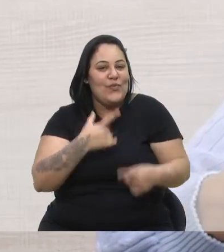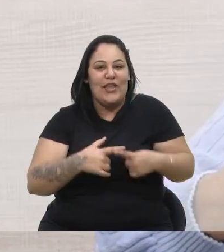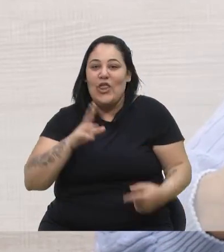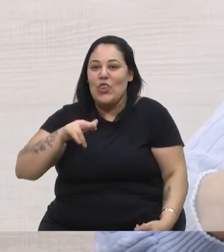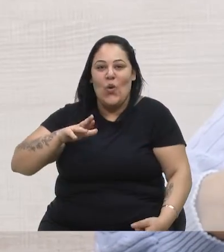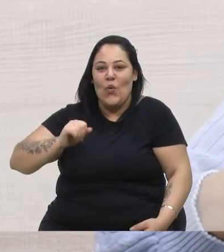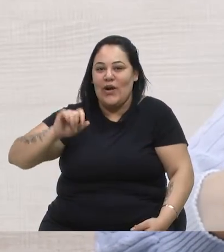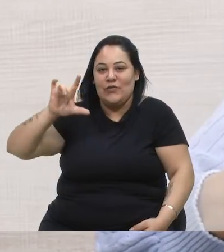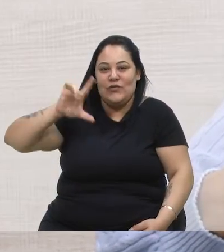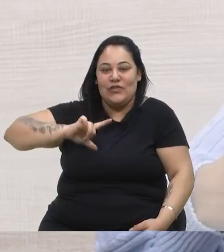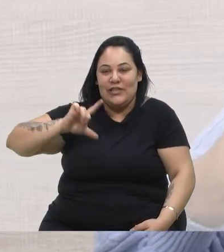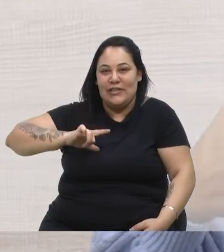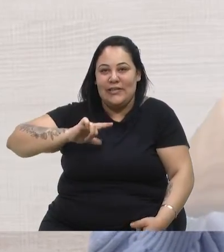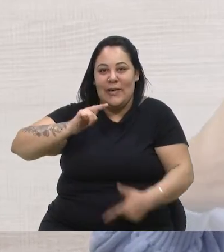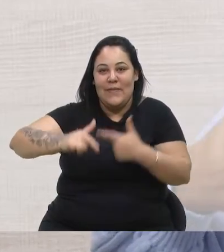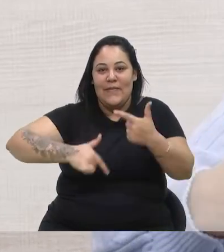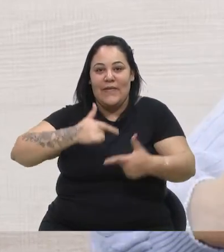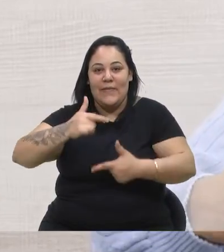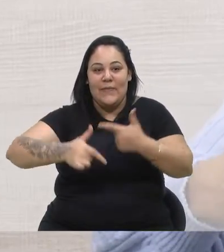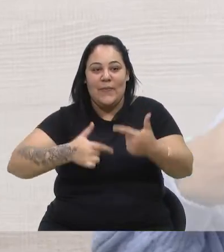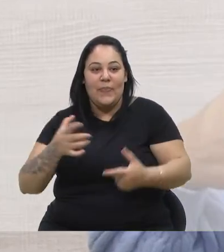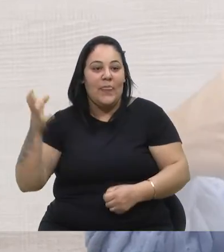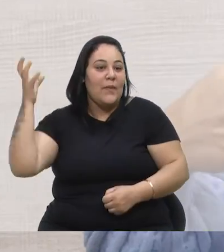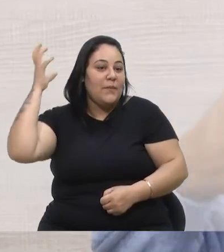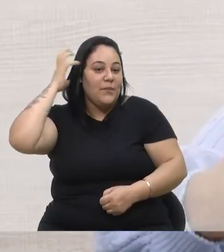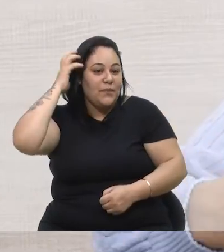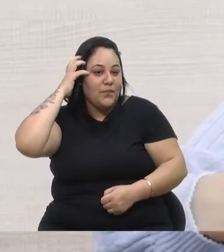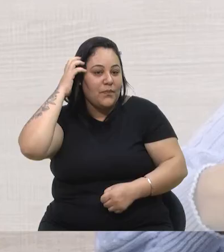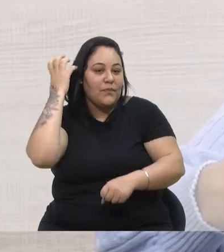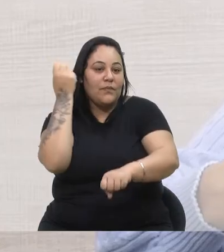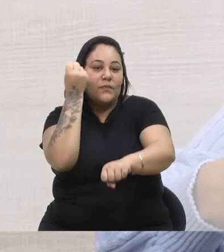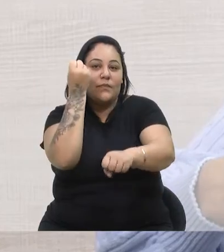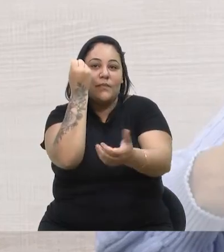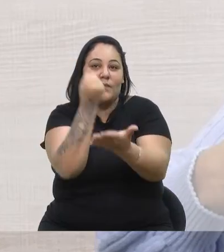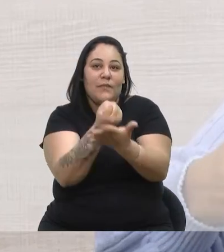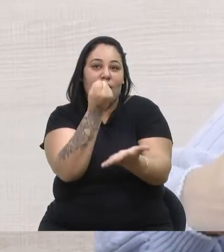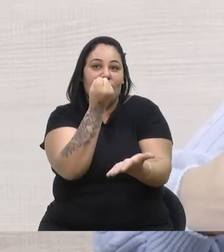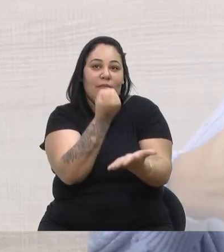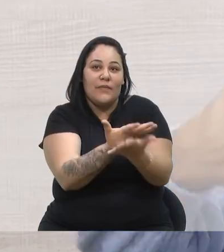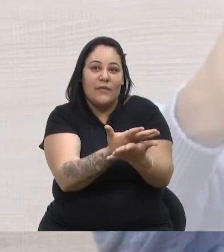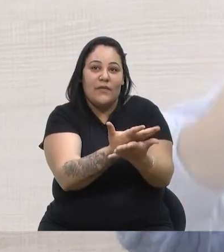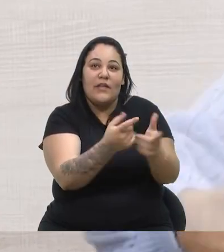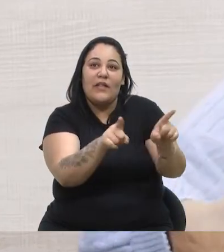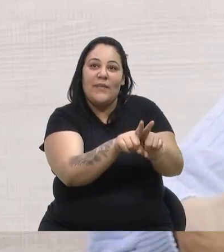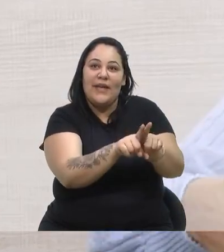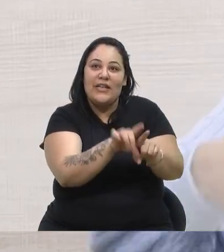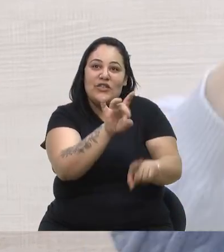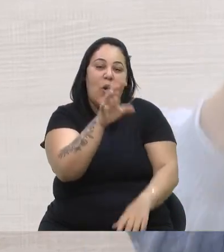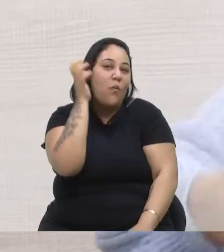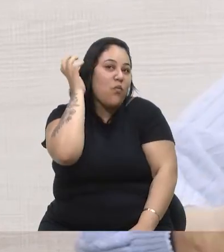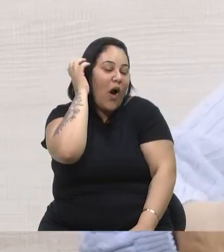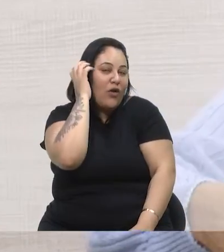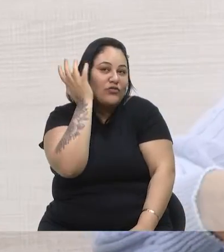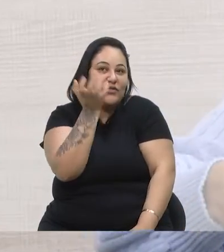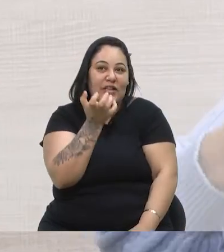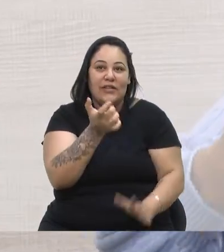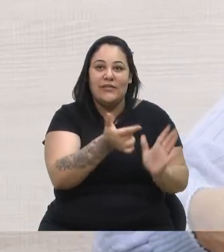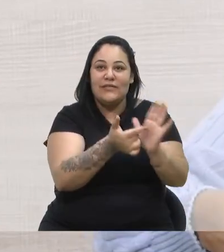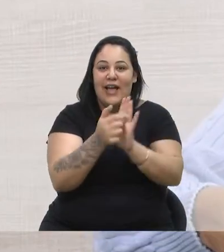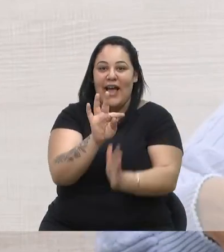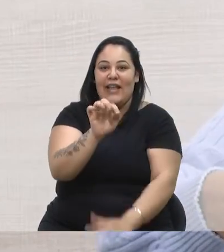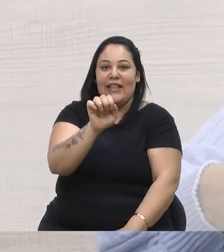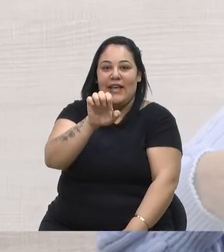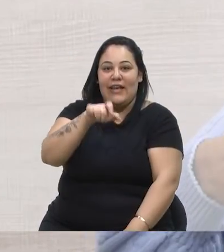encontro de família, não, de eles estarem juntos, de acompanhar. Ai, o que é isso? Aí vão buscar, que comida é essa? Onde é